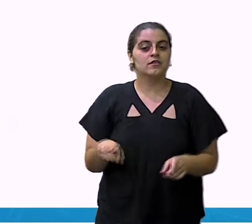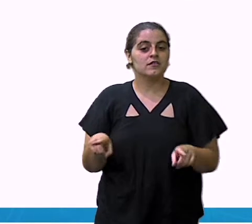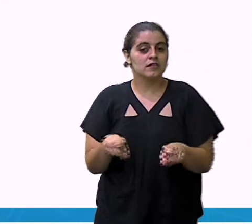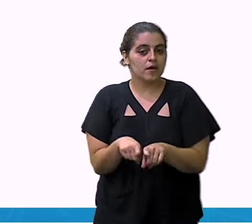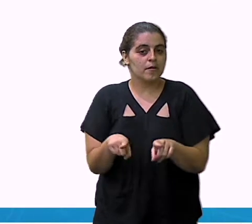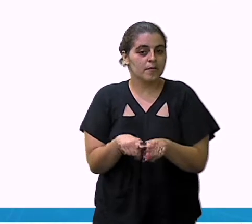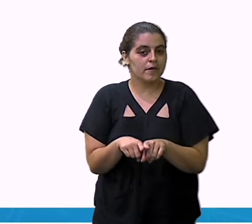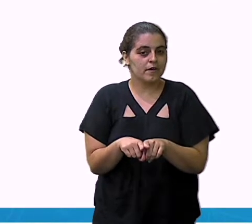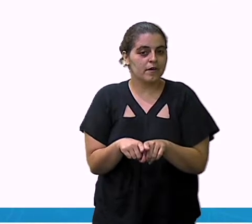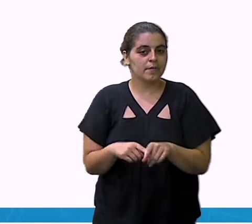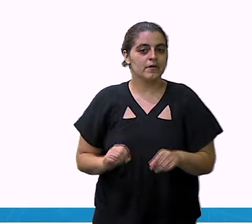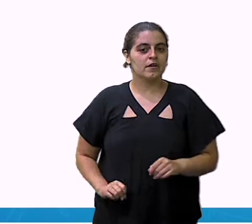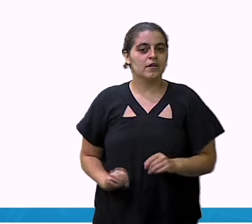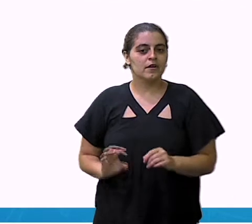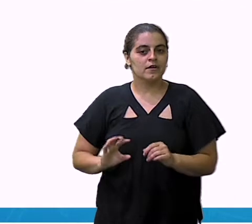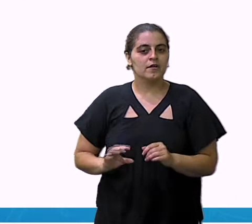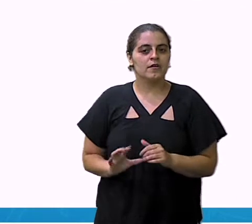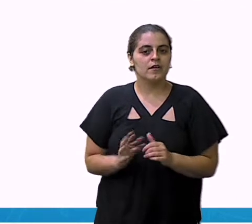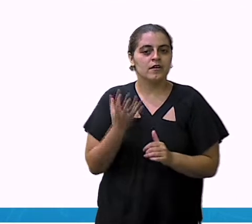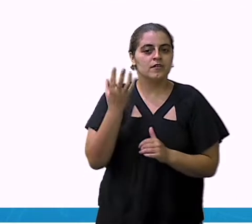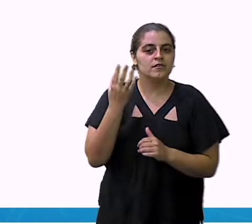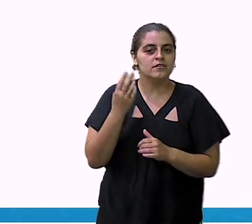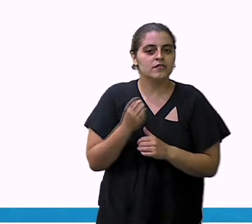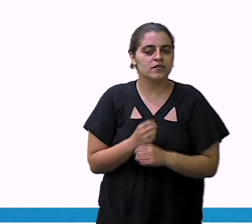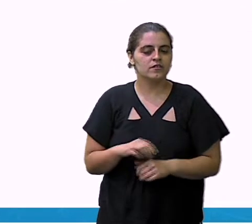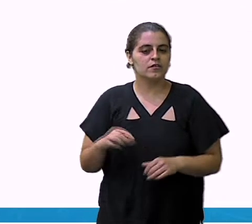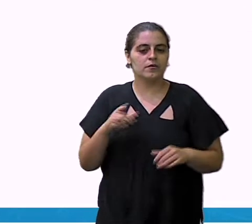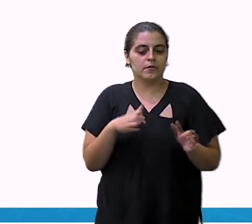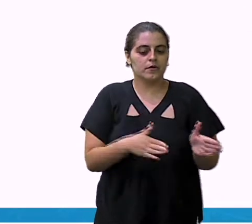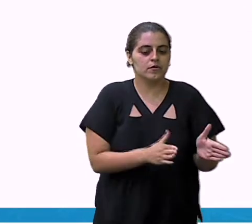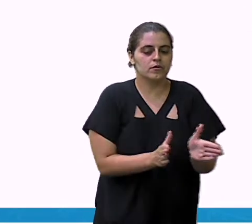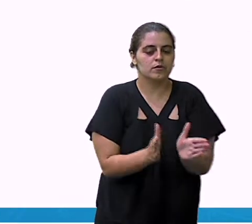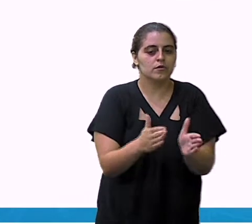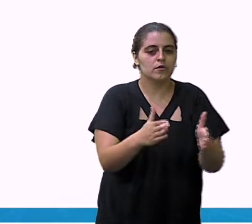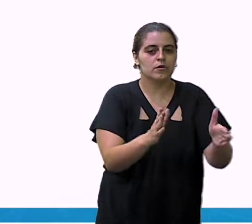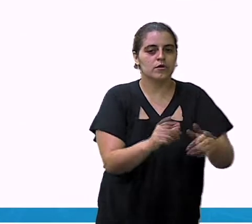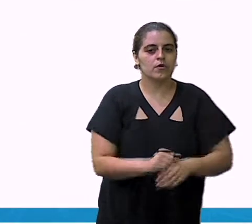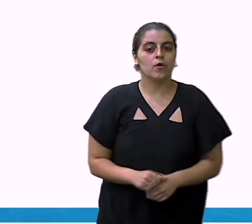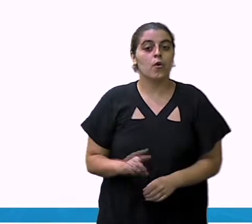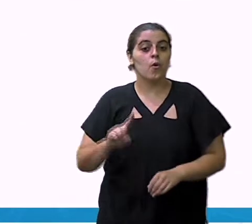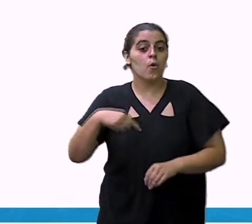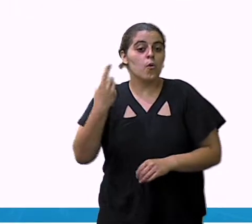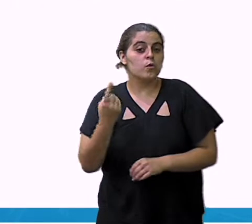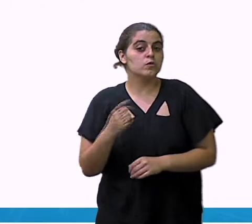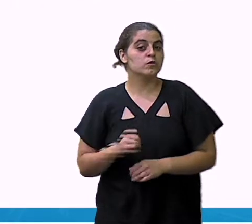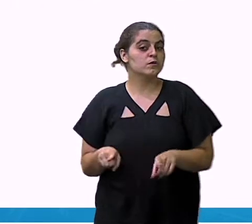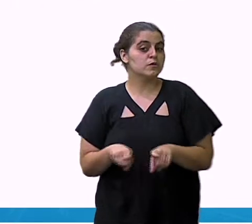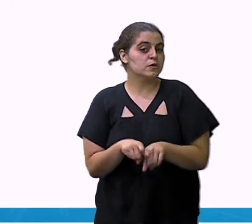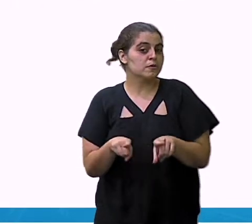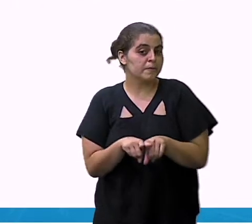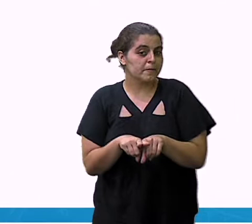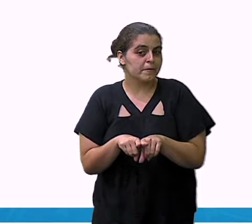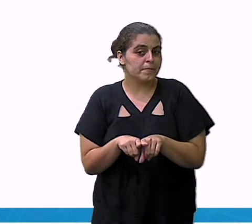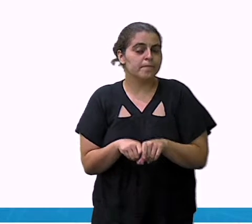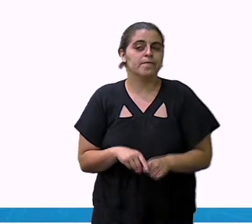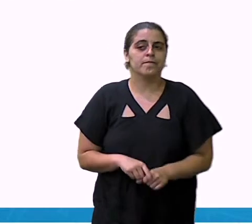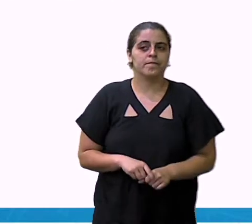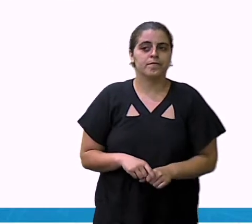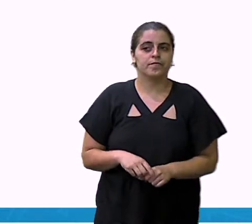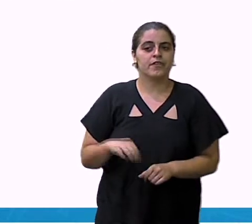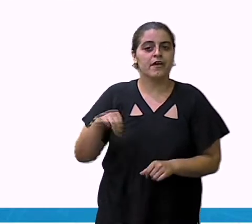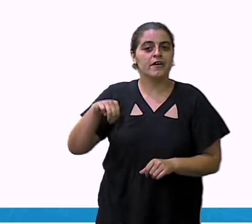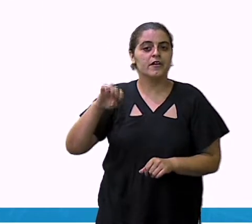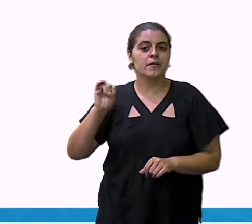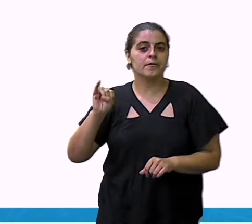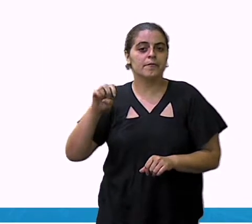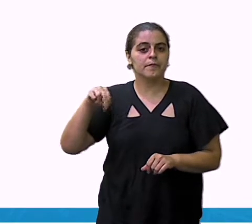responsável pela nascente de um rio. Outro responsável pela nascente de um rio, nós chamamos de